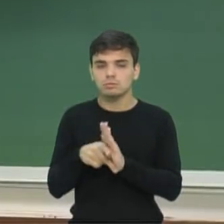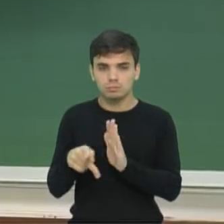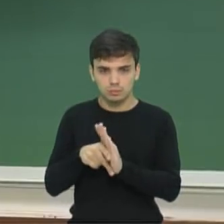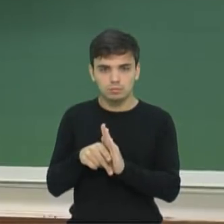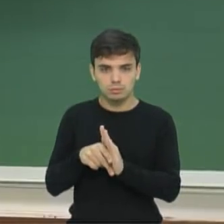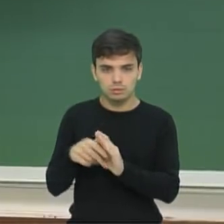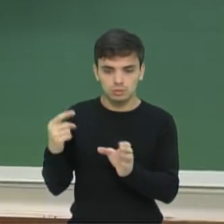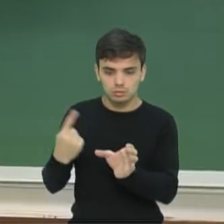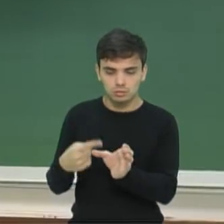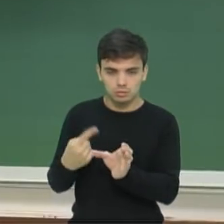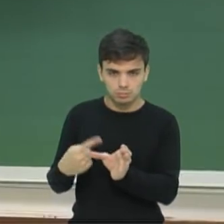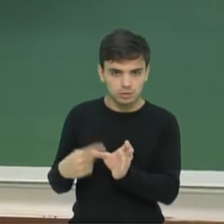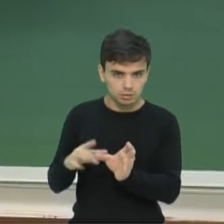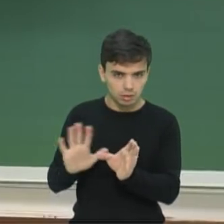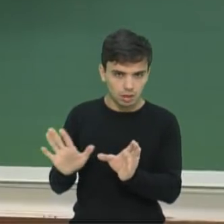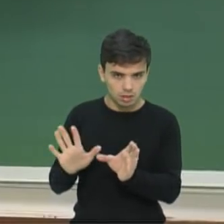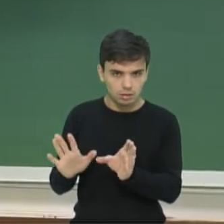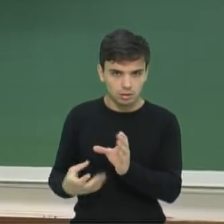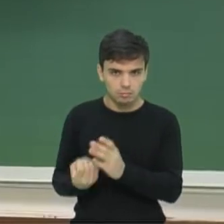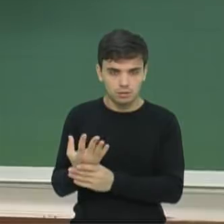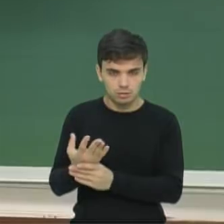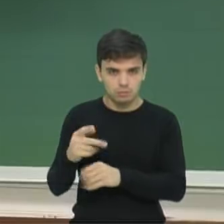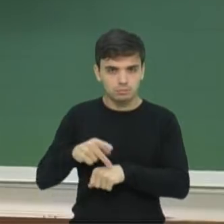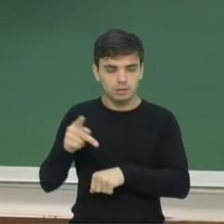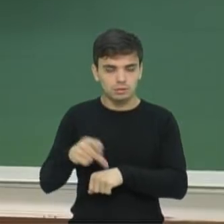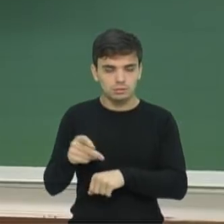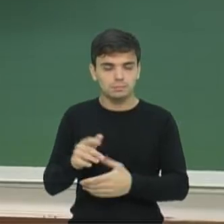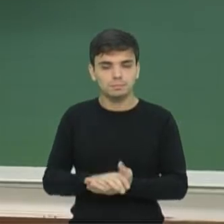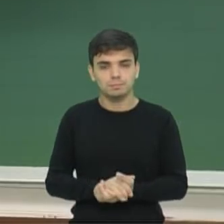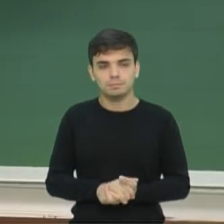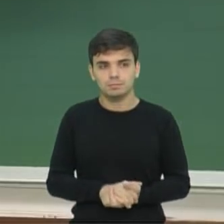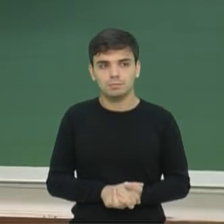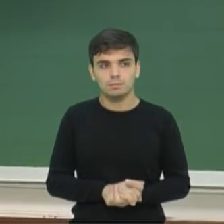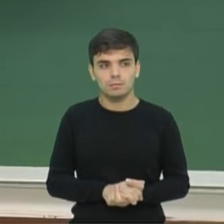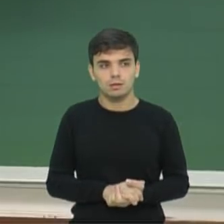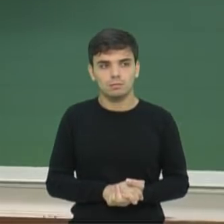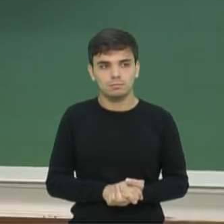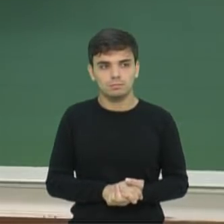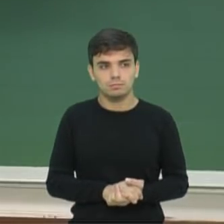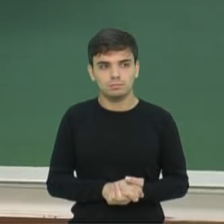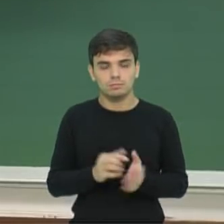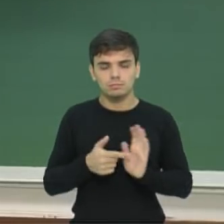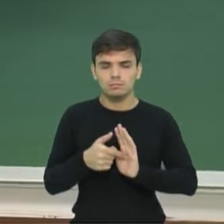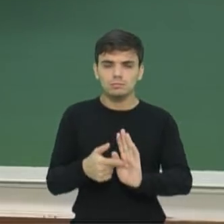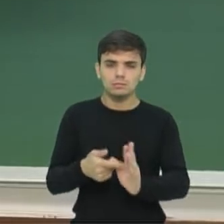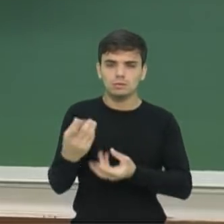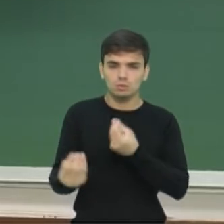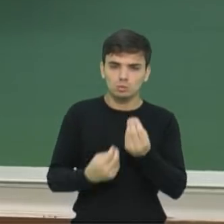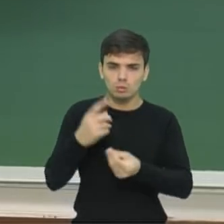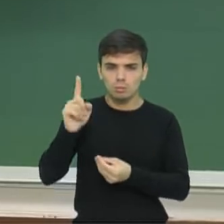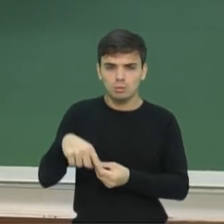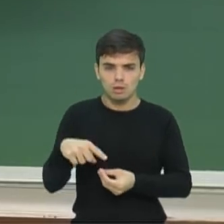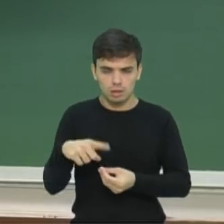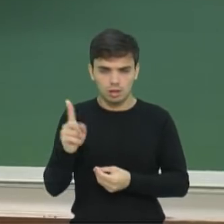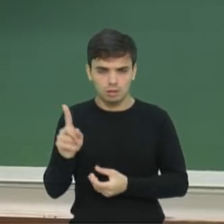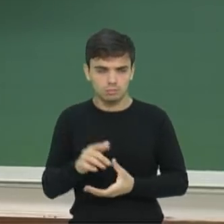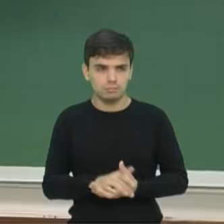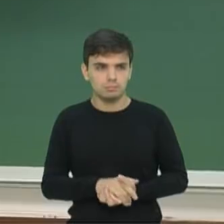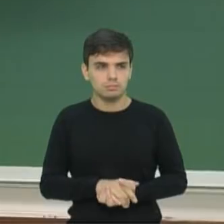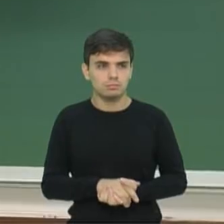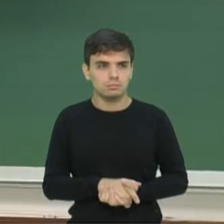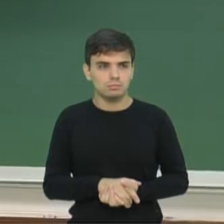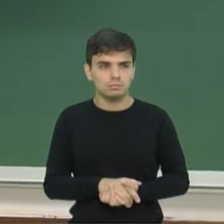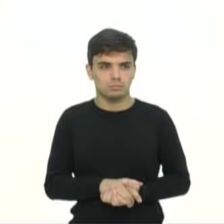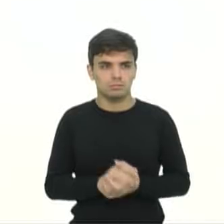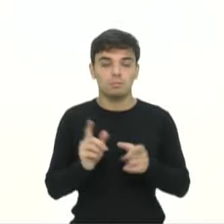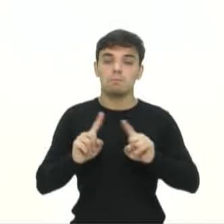da cidade sede, a pedido do país sede, né, que era o Japão. Então, eles pediram para ser demonstrado o judô nas Olimpíadas. Mas ele